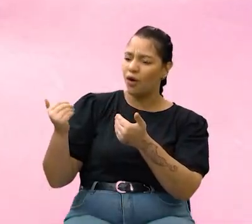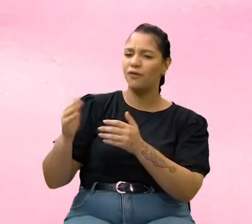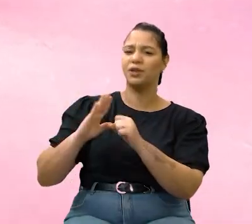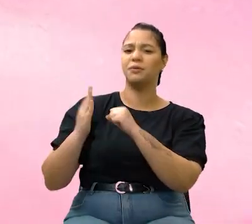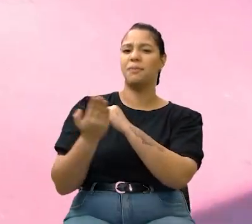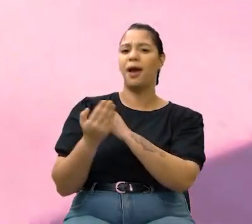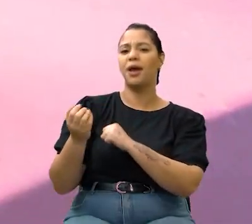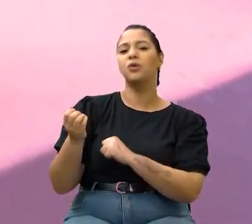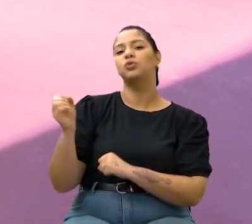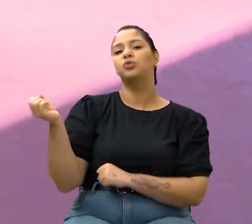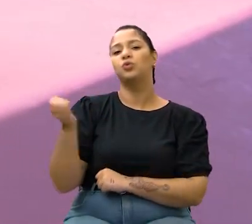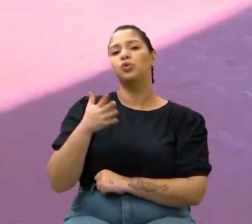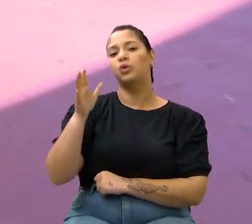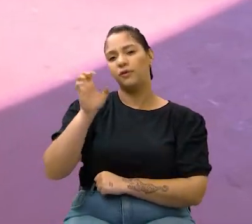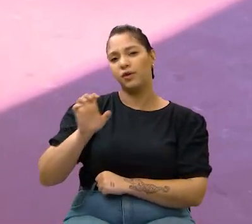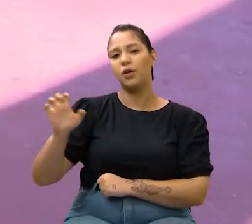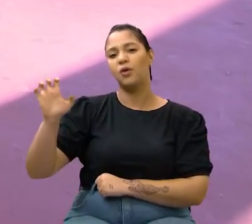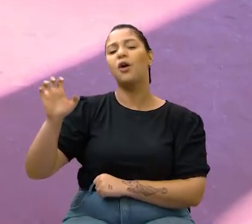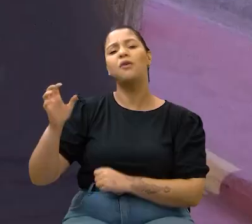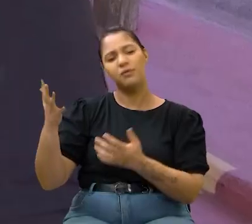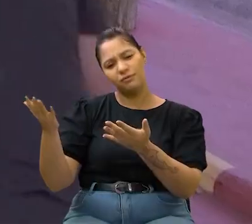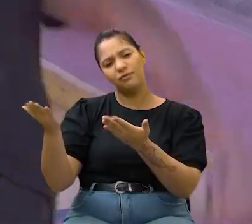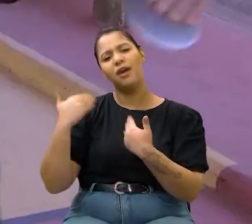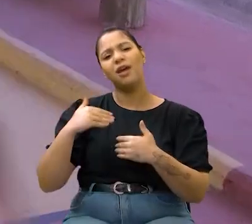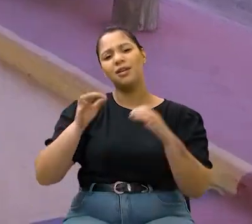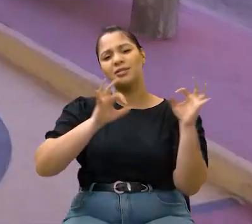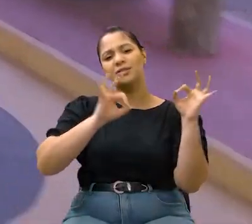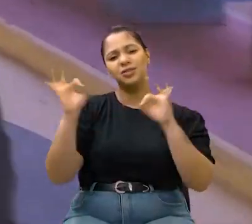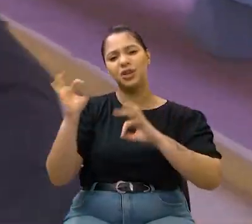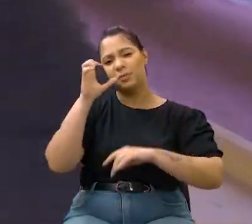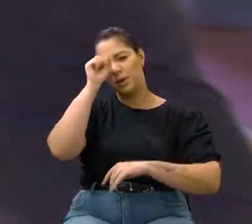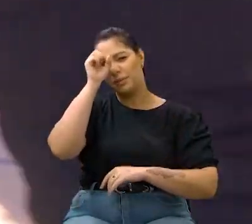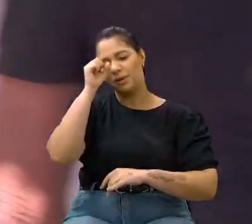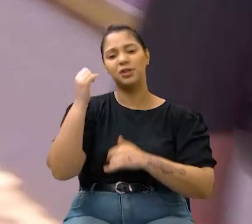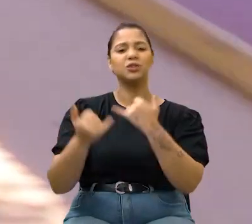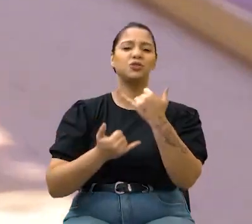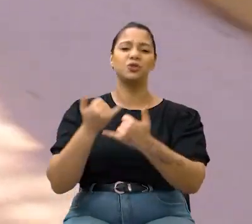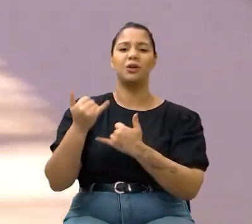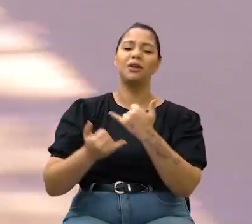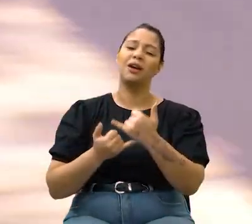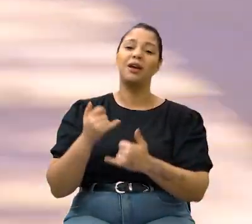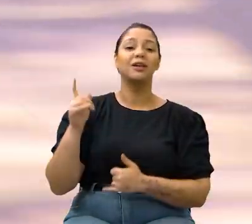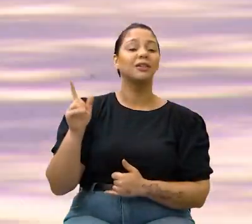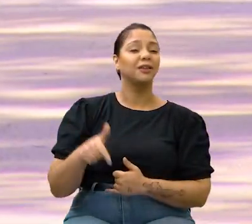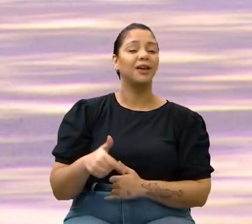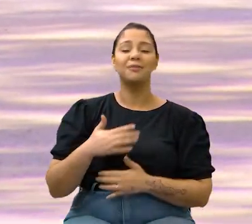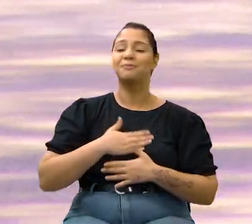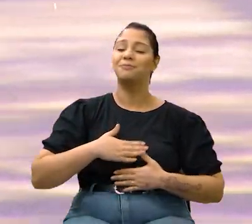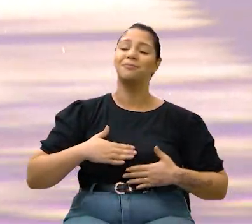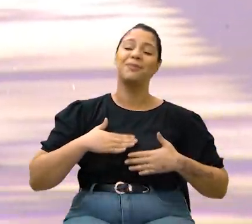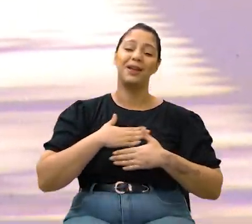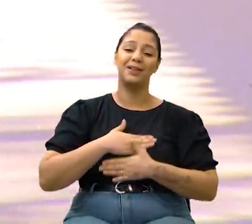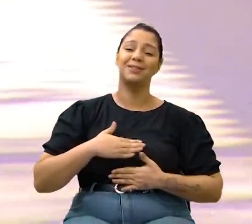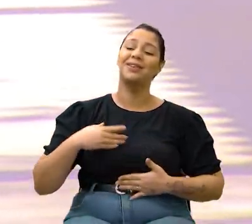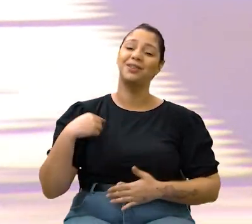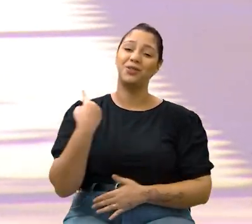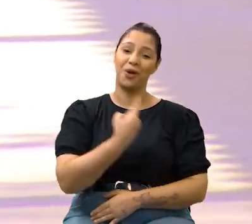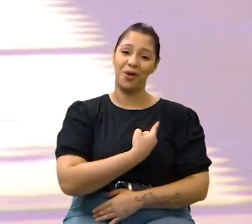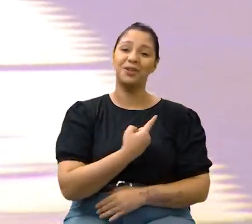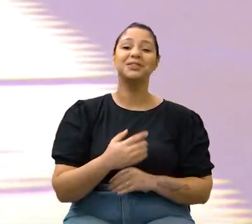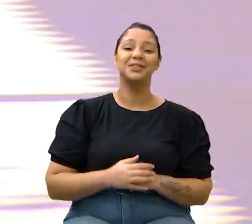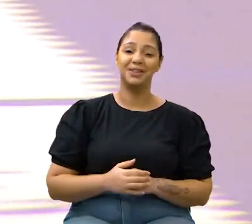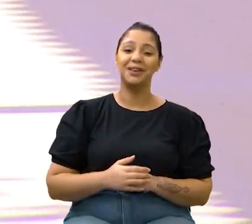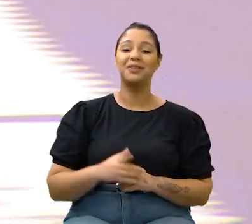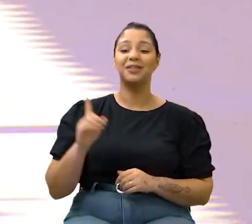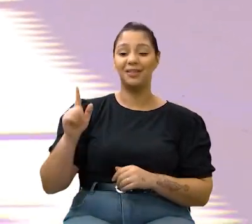jovens, que venha apreciar o jogo de malha para vocês aprenderem a jogar. Será um prazer para